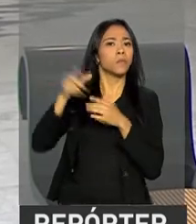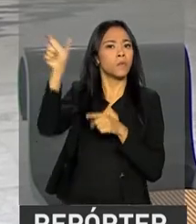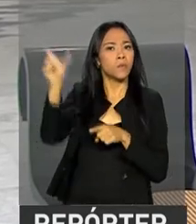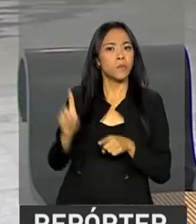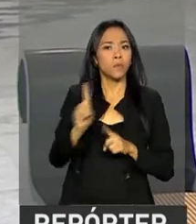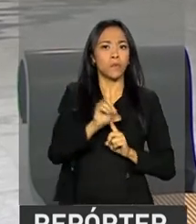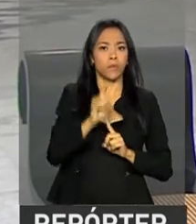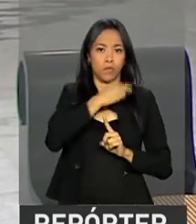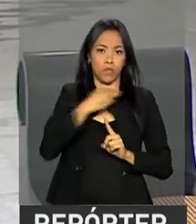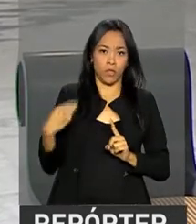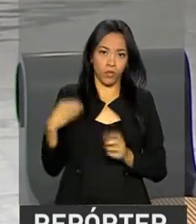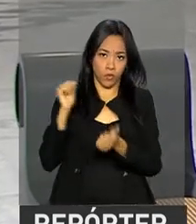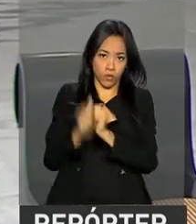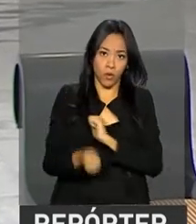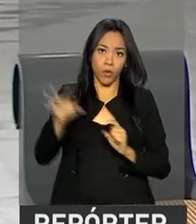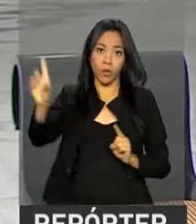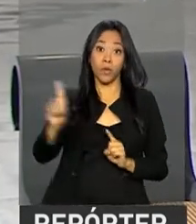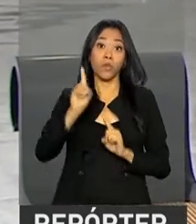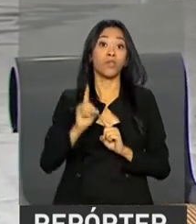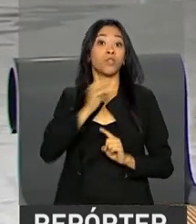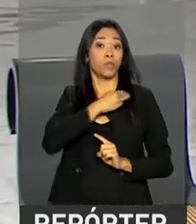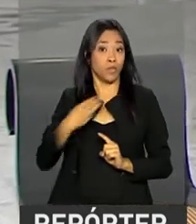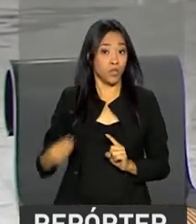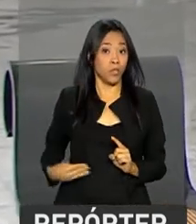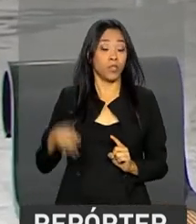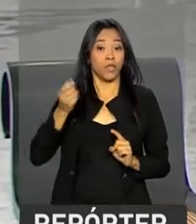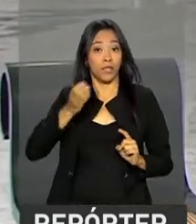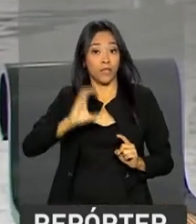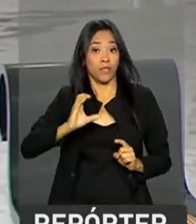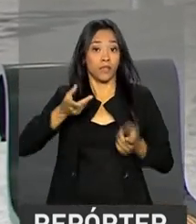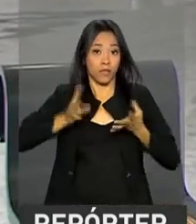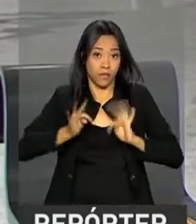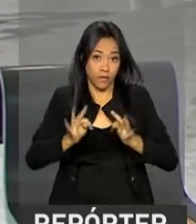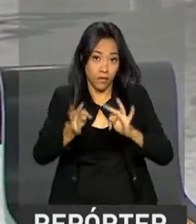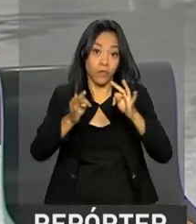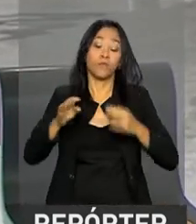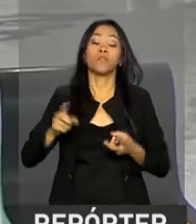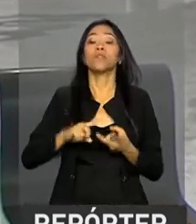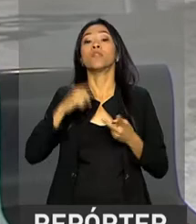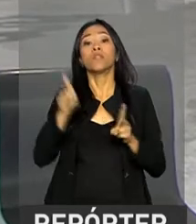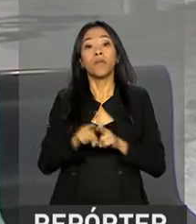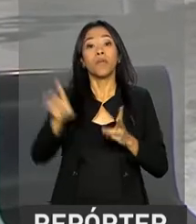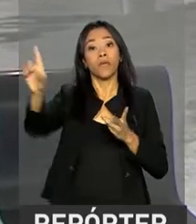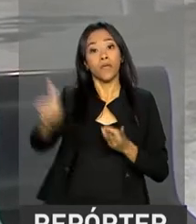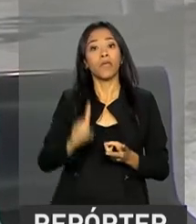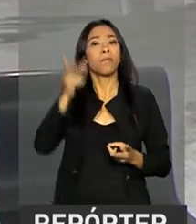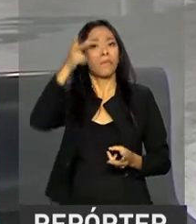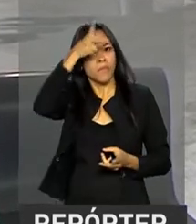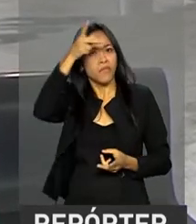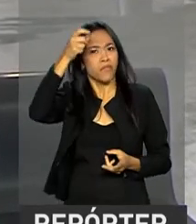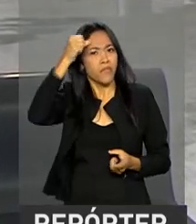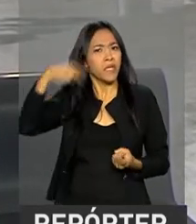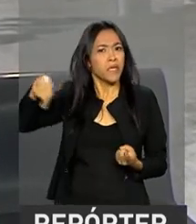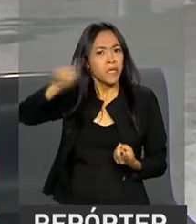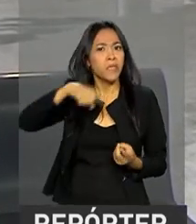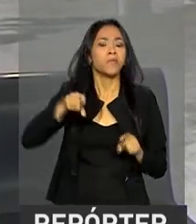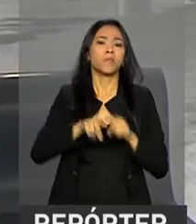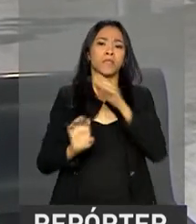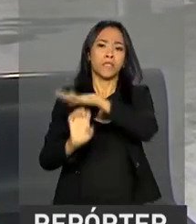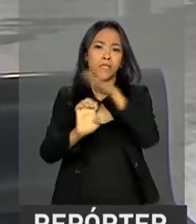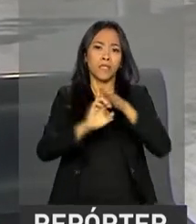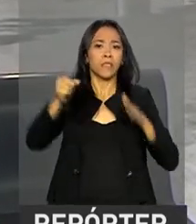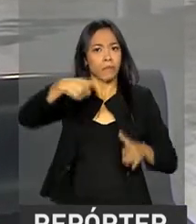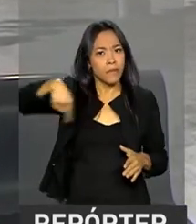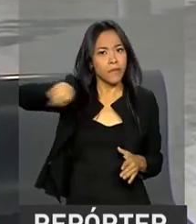leonardo piciani da ciência tecnologia e inovações de comunicações gilberto kassab também recebe prefeitos empresários e